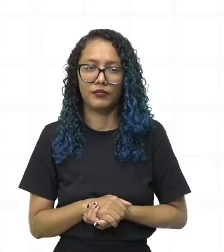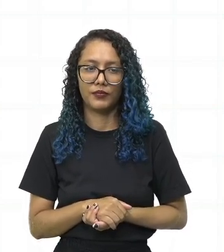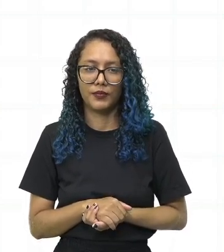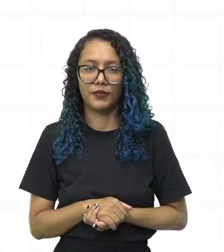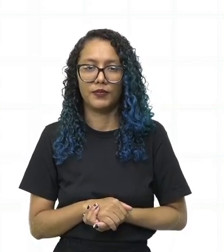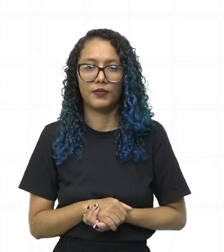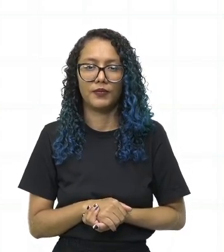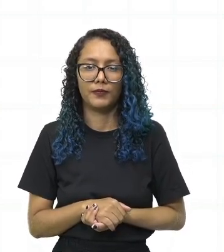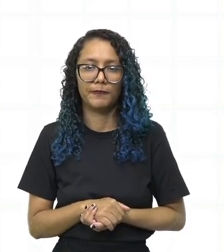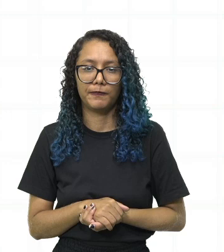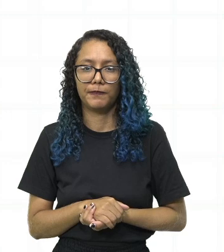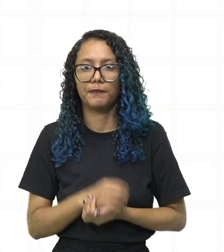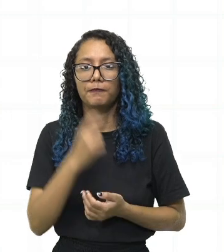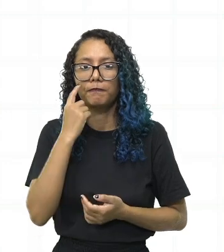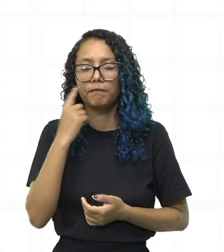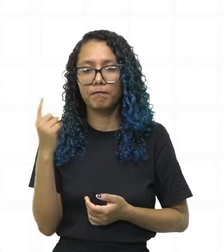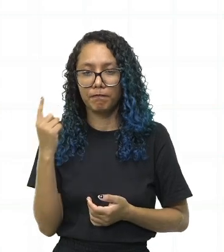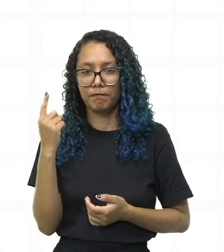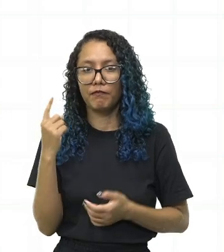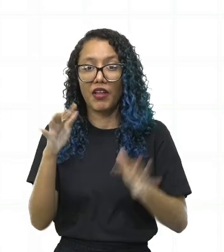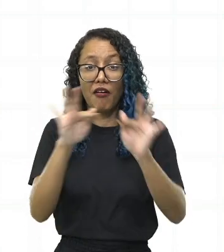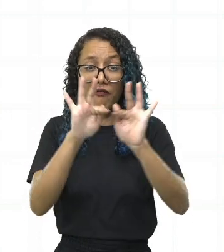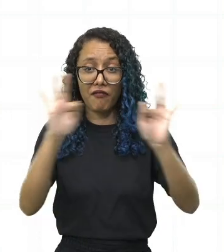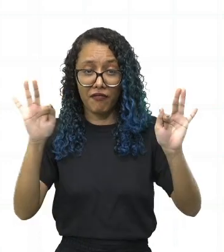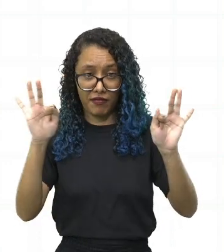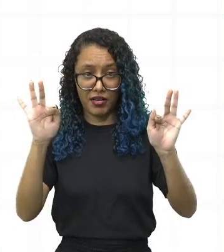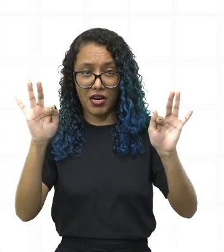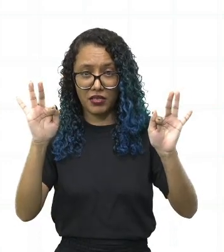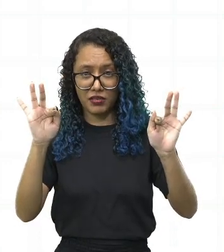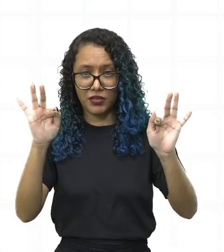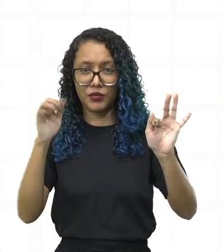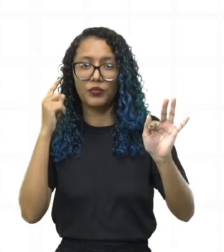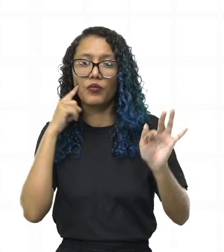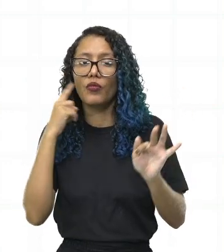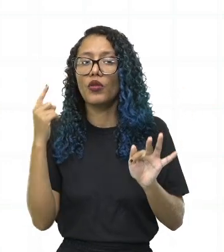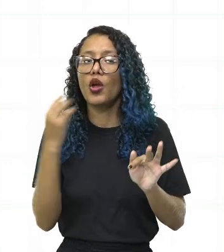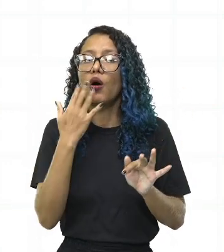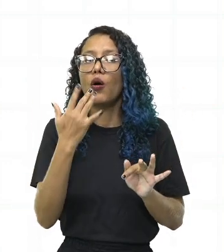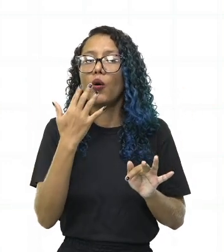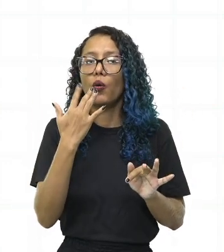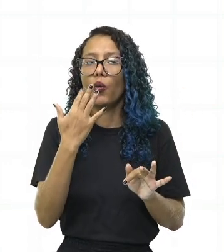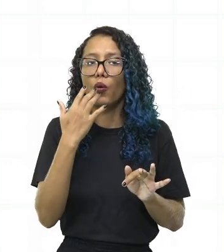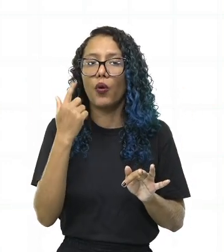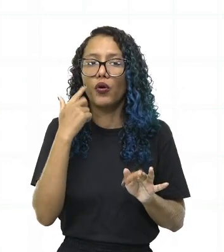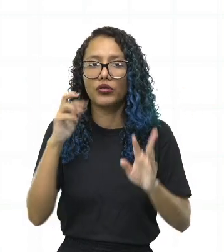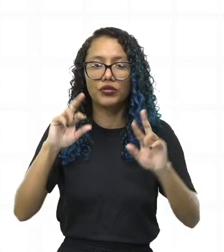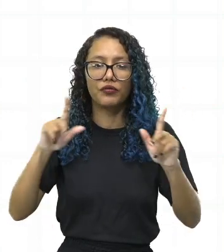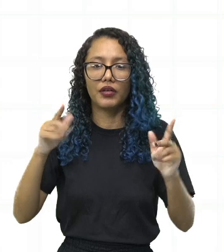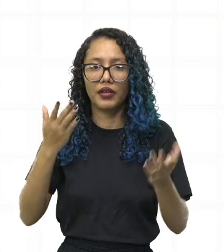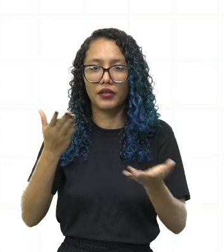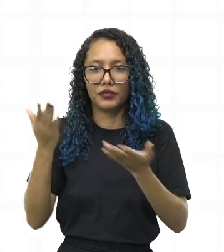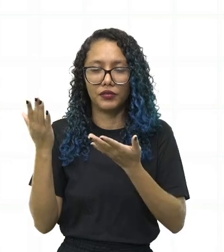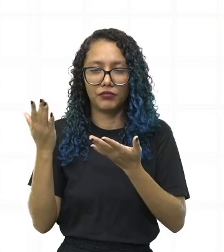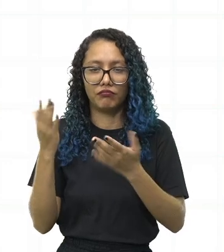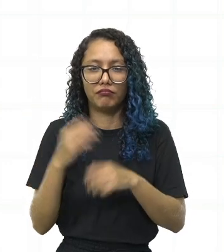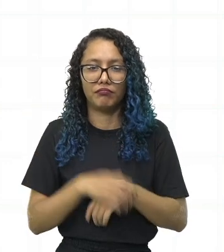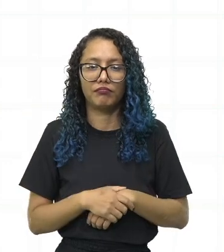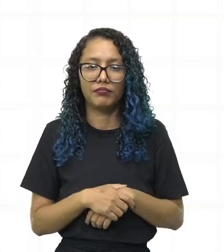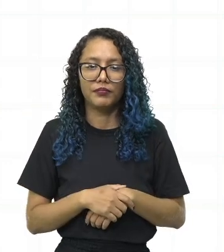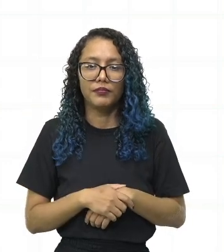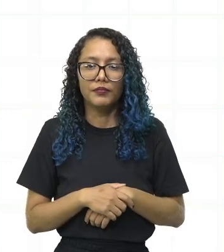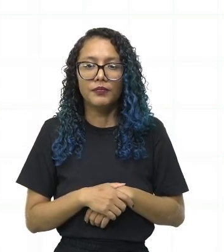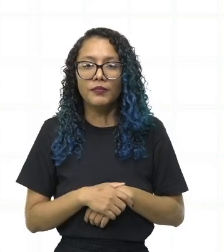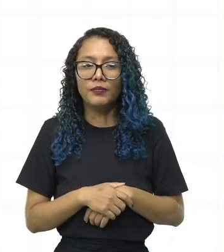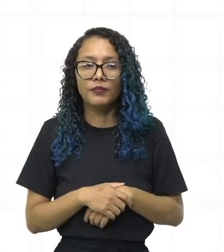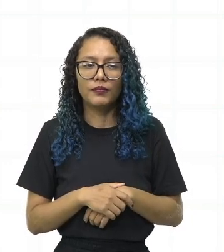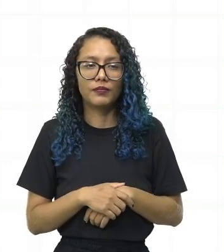aqui, essa expressão aqui, ó, todo esse termo aqui, dessas que ninguém liga,